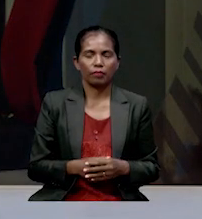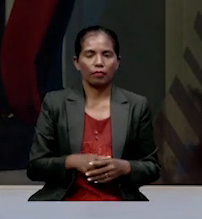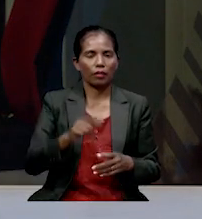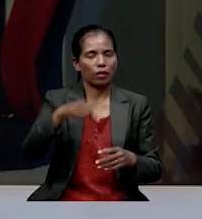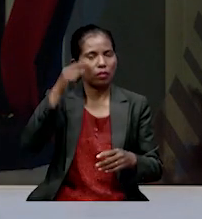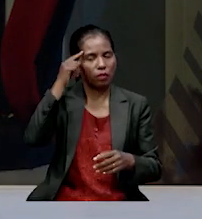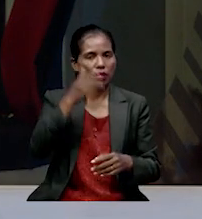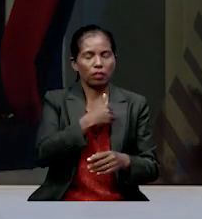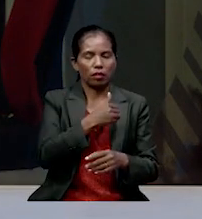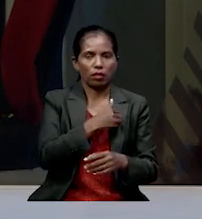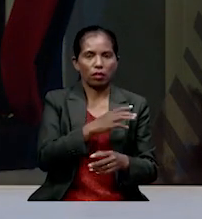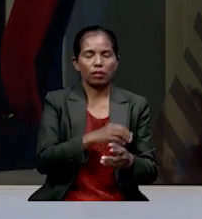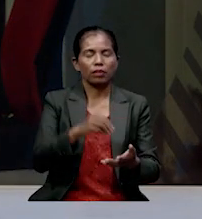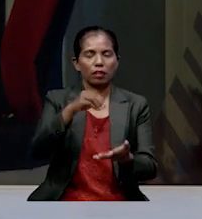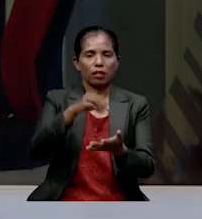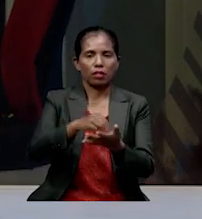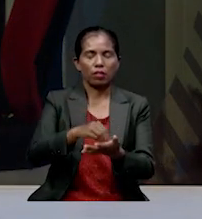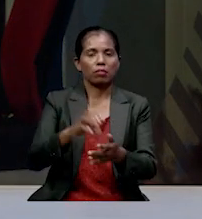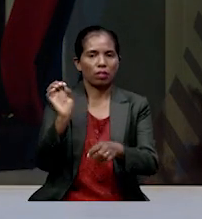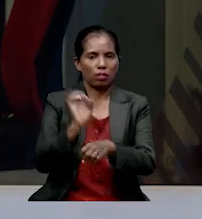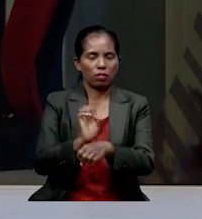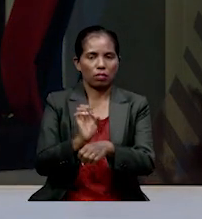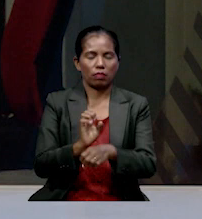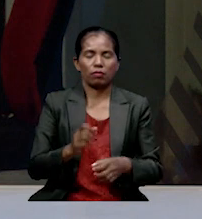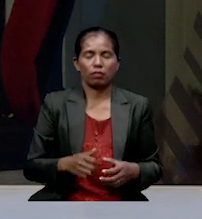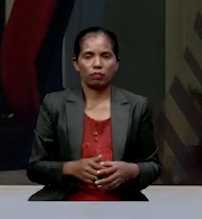Governo será que sério investe e setor educação?